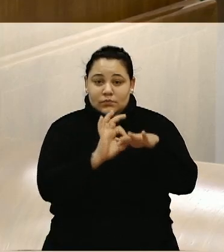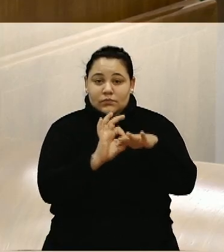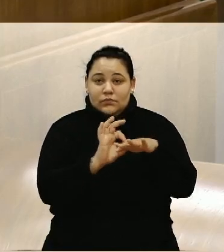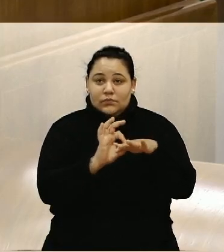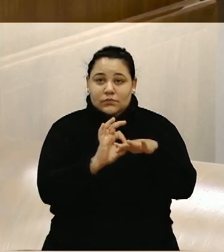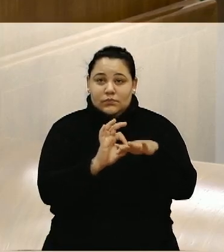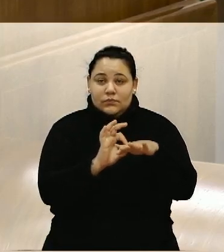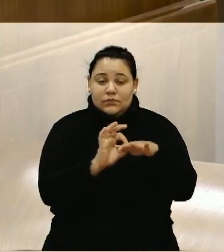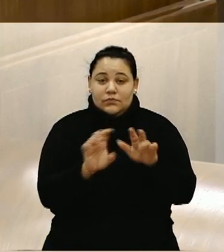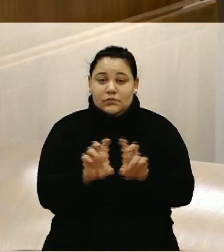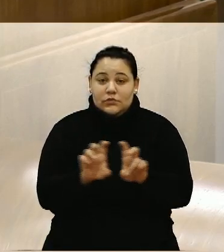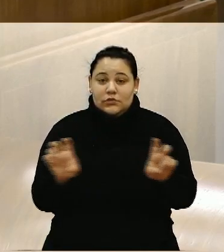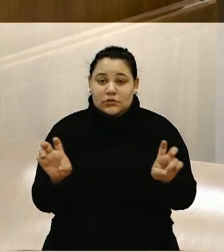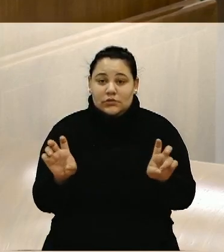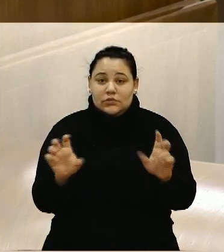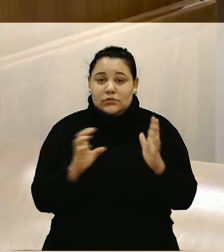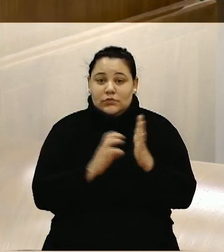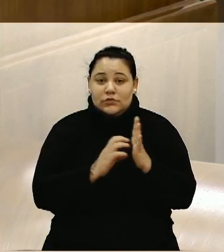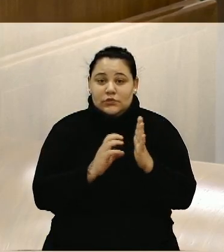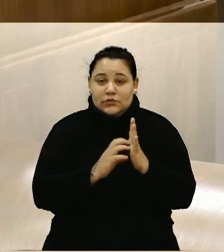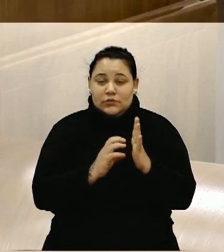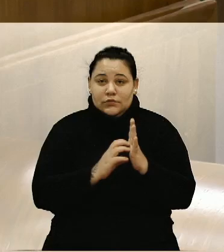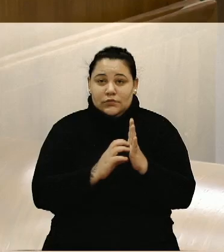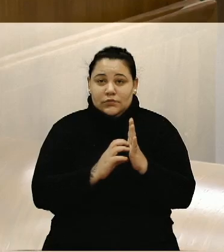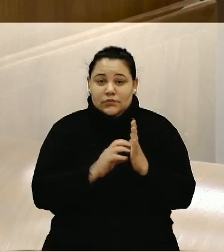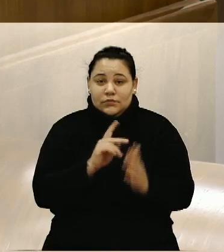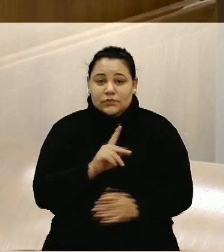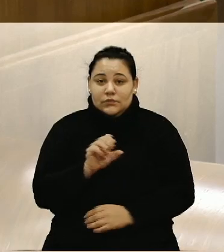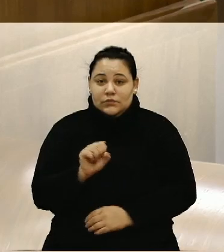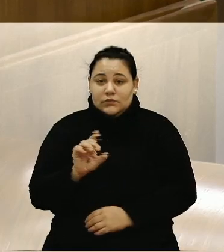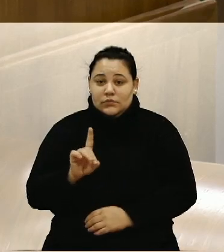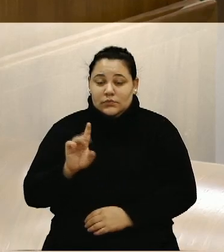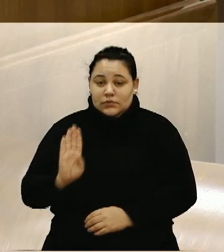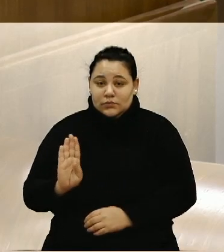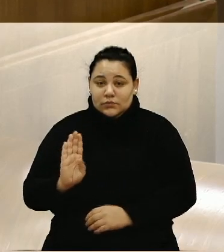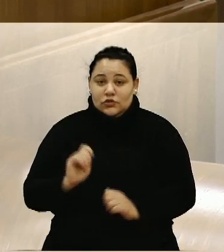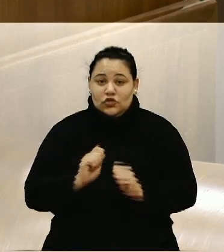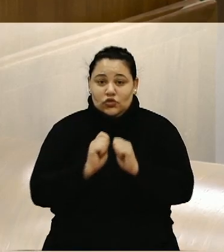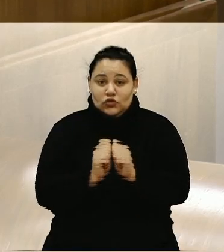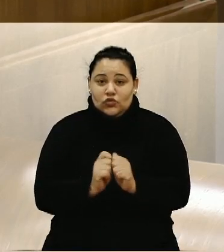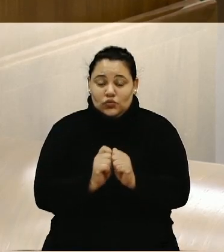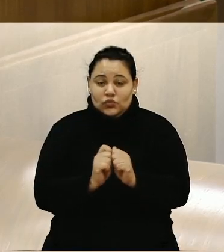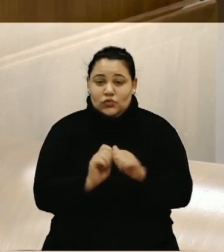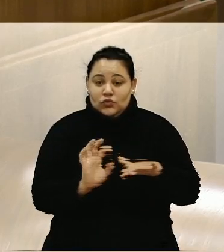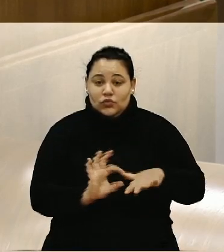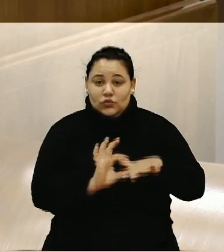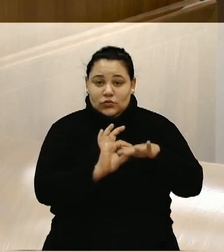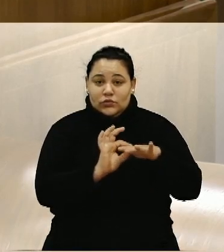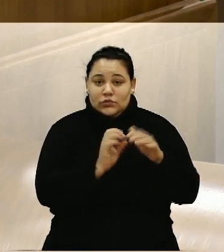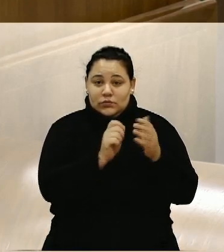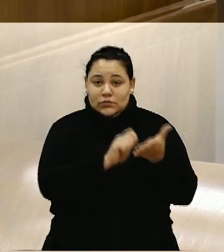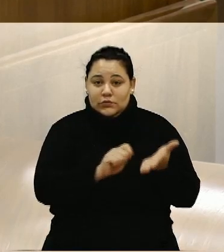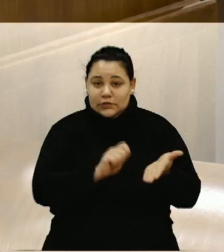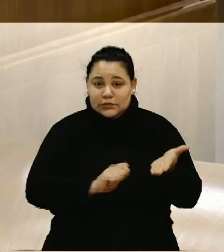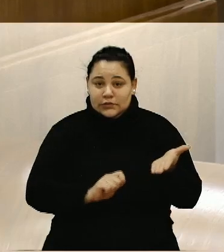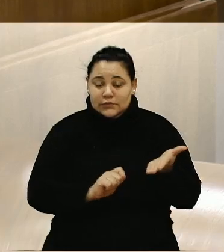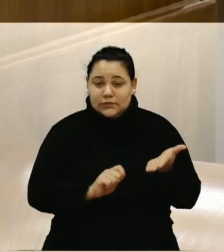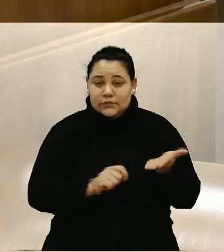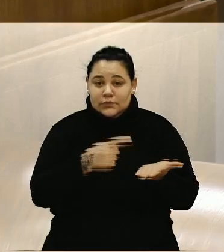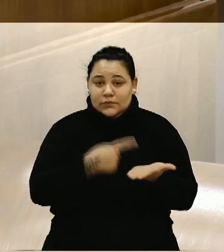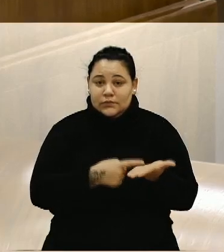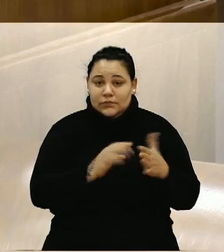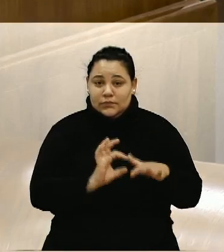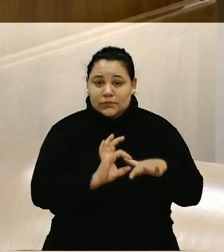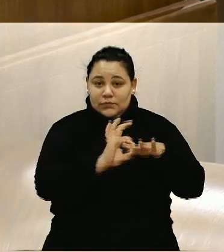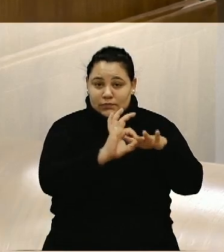A bancada do Partido da Social Democracia Brasileira, PSDB, por meio de seu líder que abaixo subscreve, com a anuência da